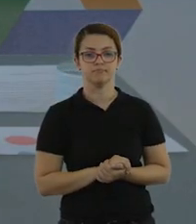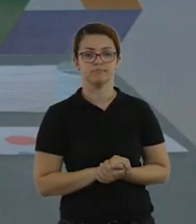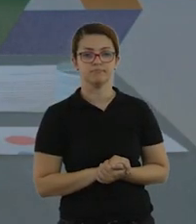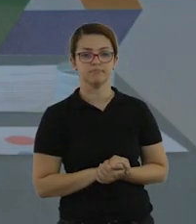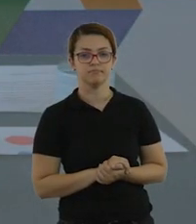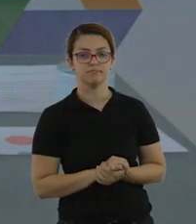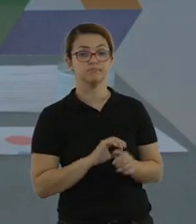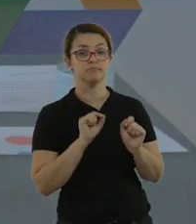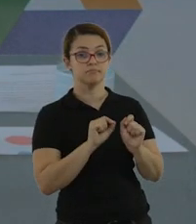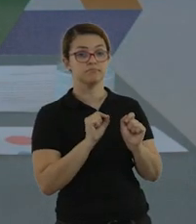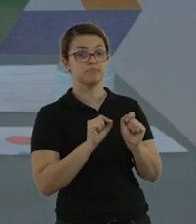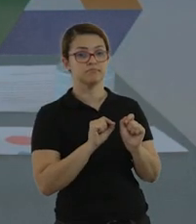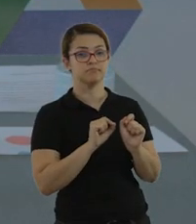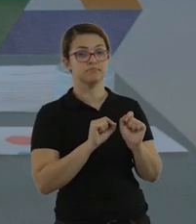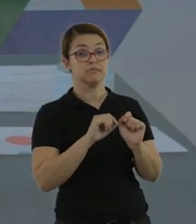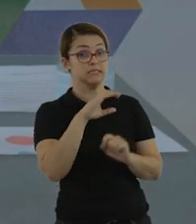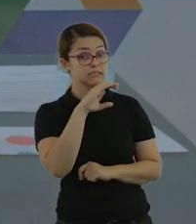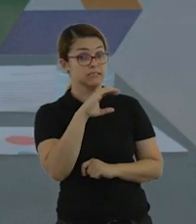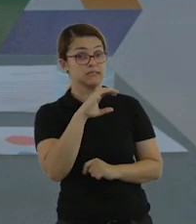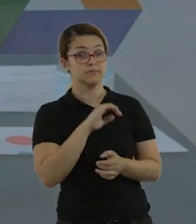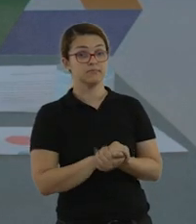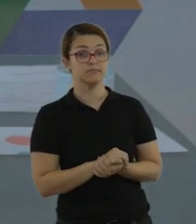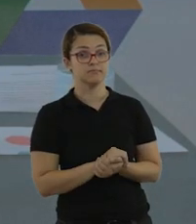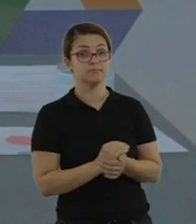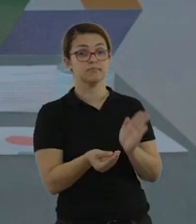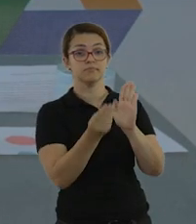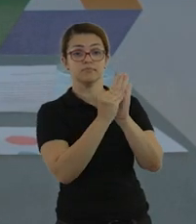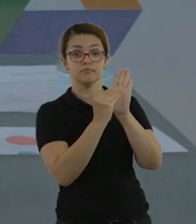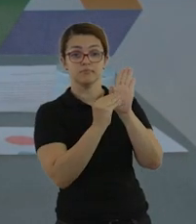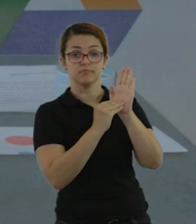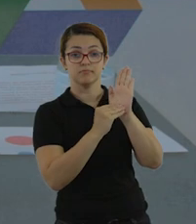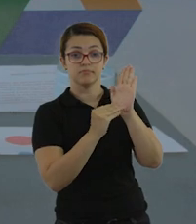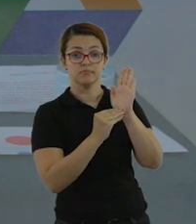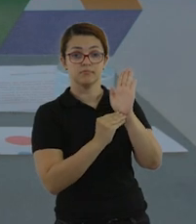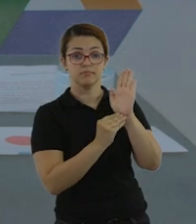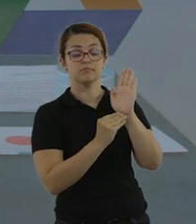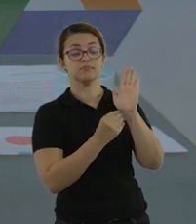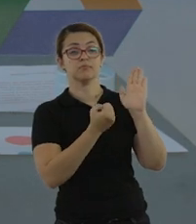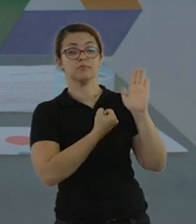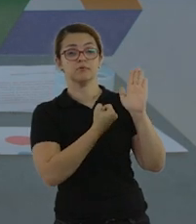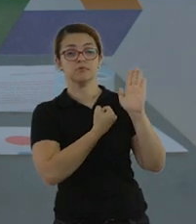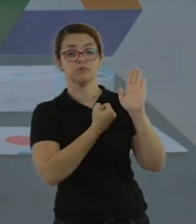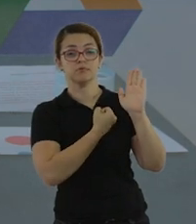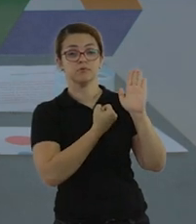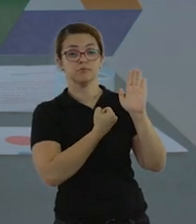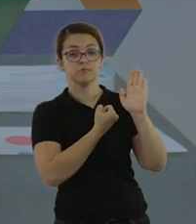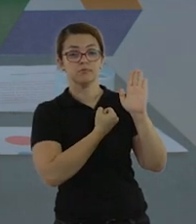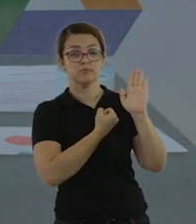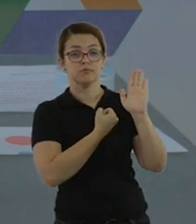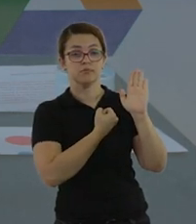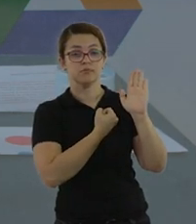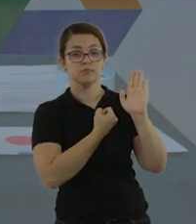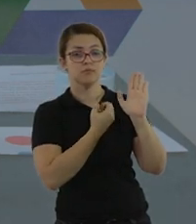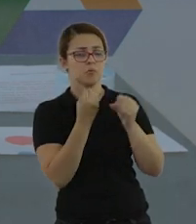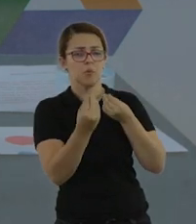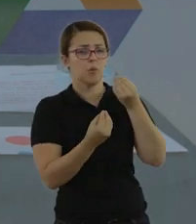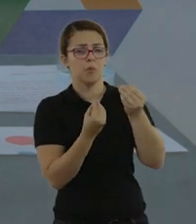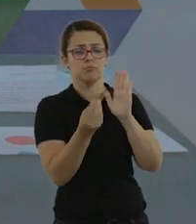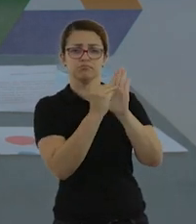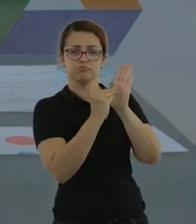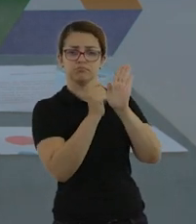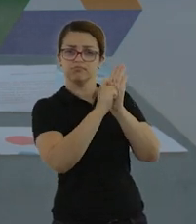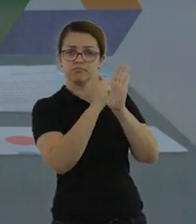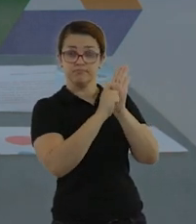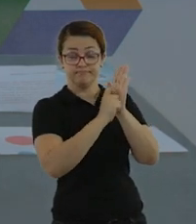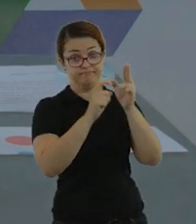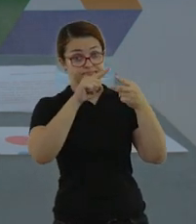A letra C pede para vocês, ó, depois da discussão, preencha a tabela com o restante dos números. Como eu vou terminar de completar